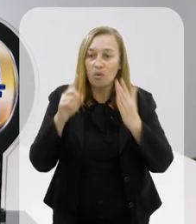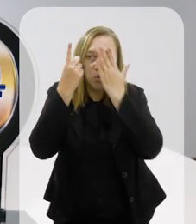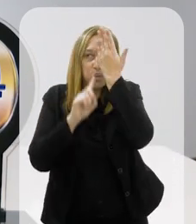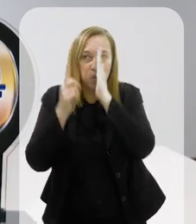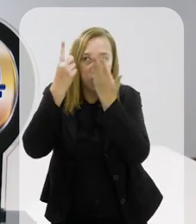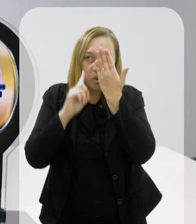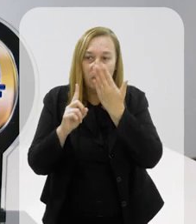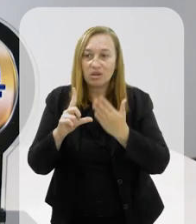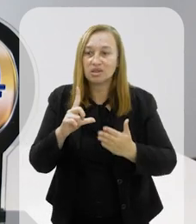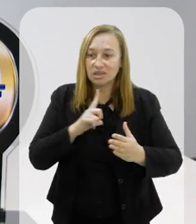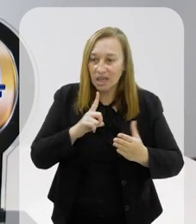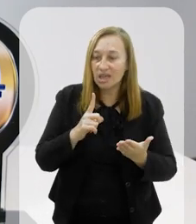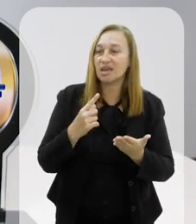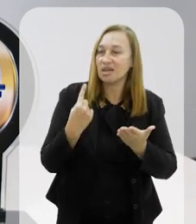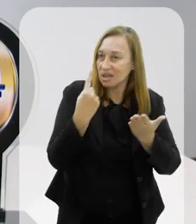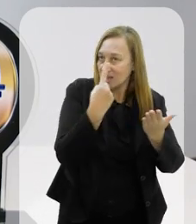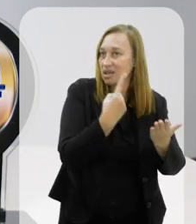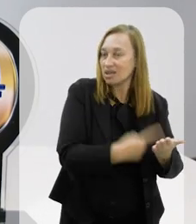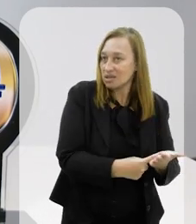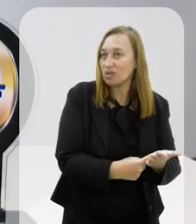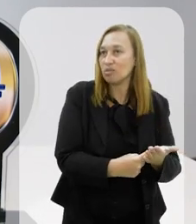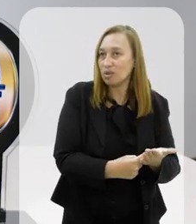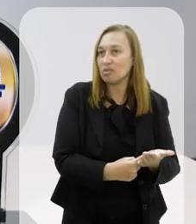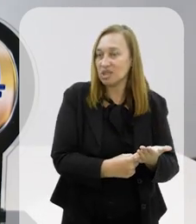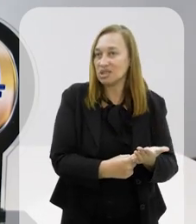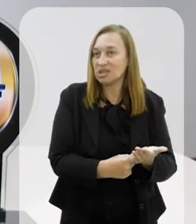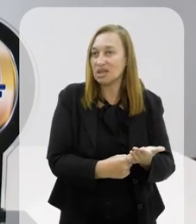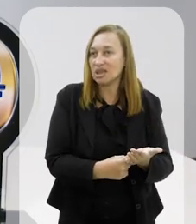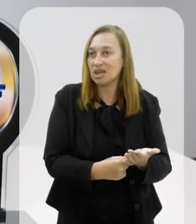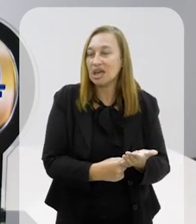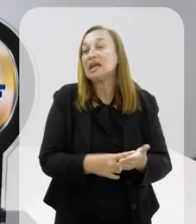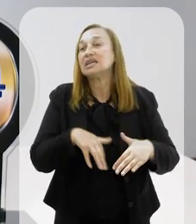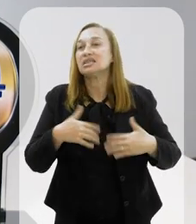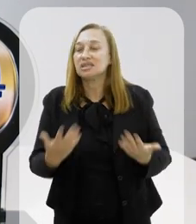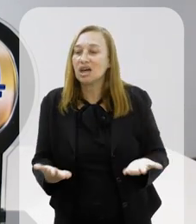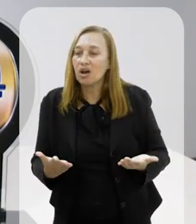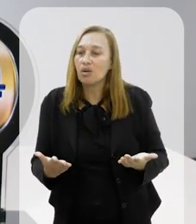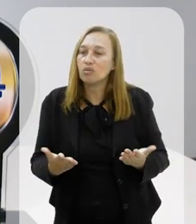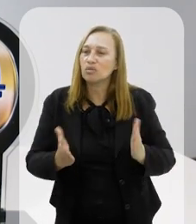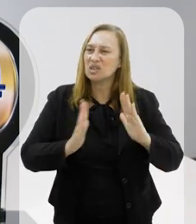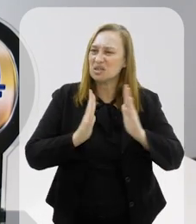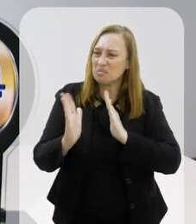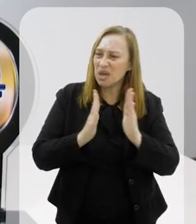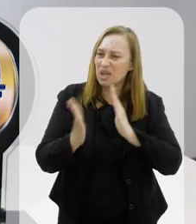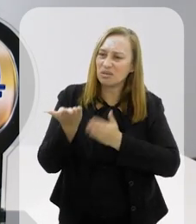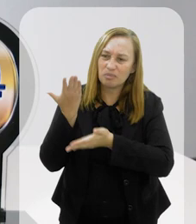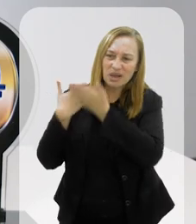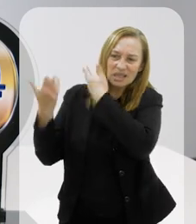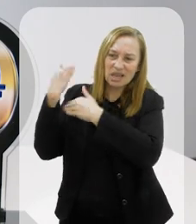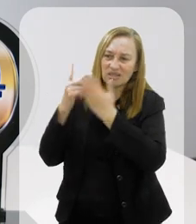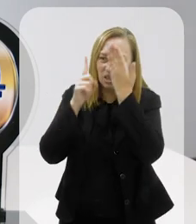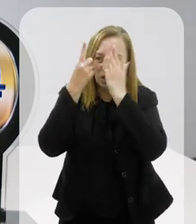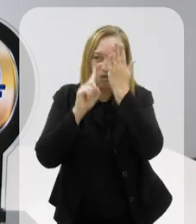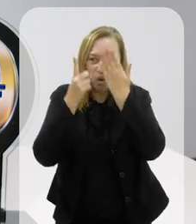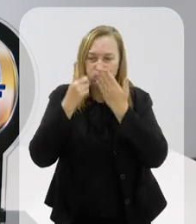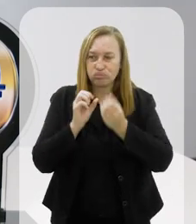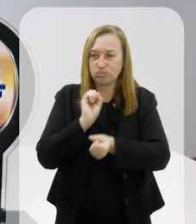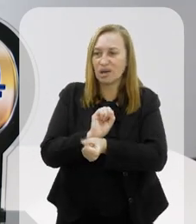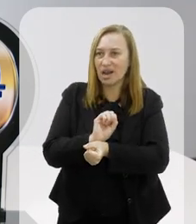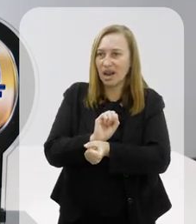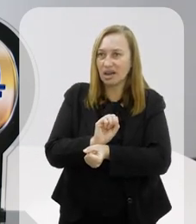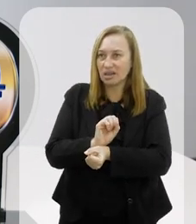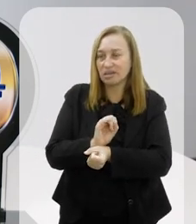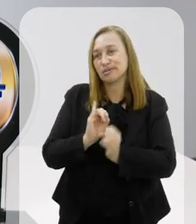cumpra aí essa função Então acho que durante um bom tempo o carnaval ficou meio meio estagnado trazia elementos hoje você traz